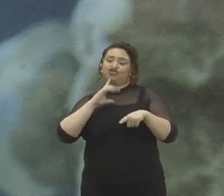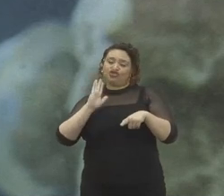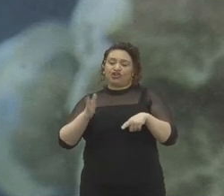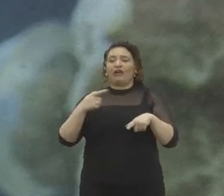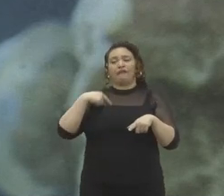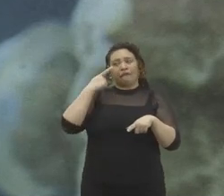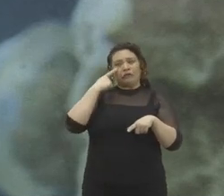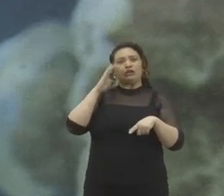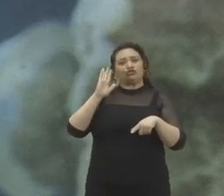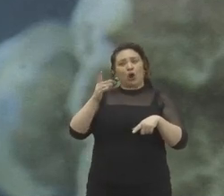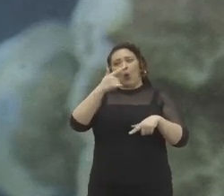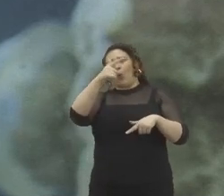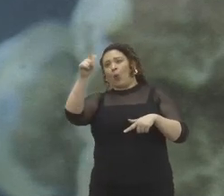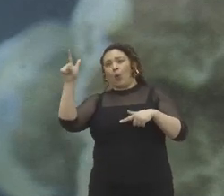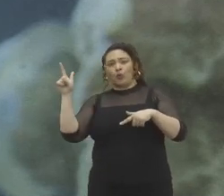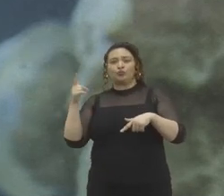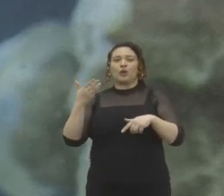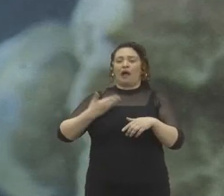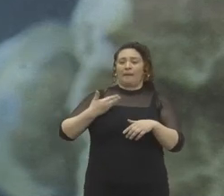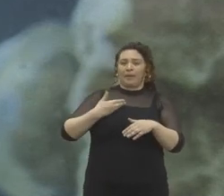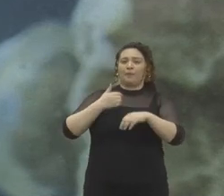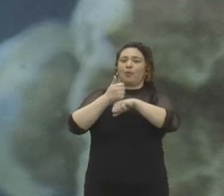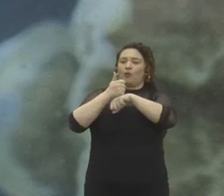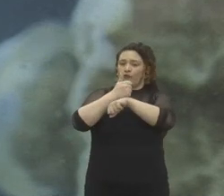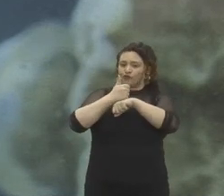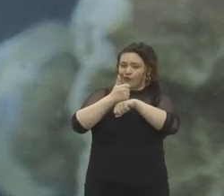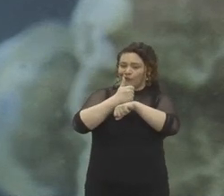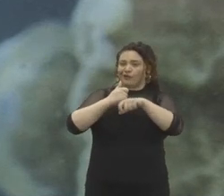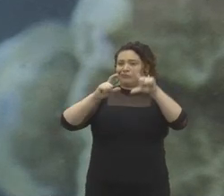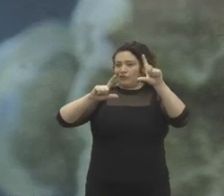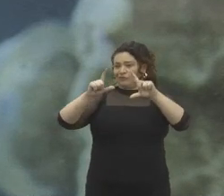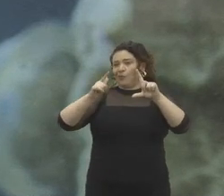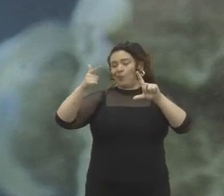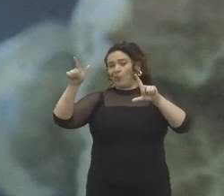emissora tentando desembarcar em eh